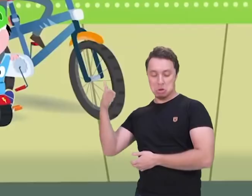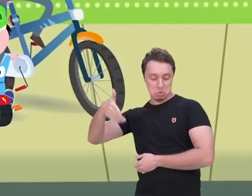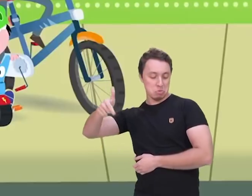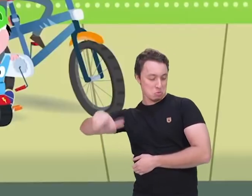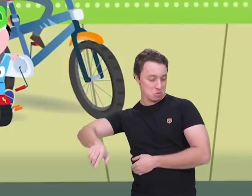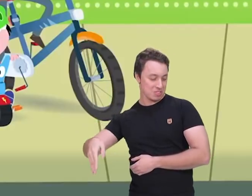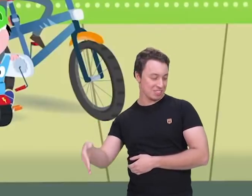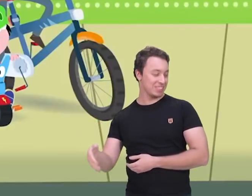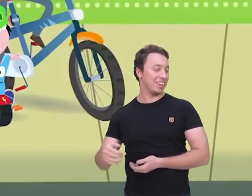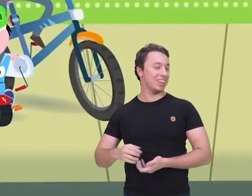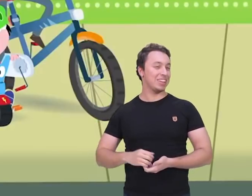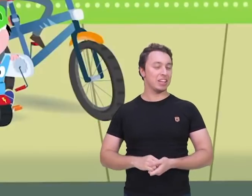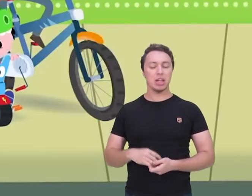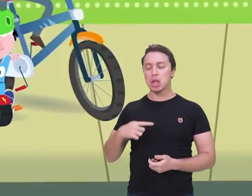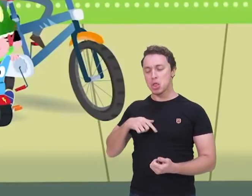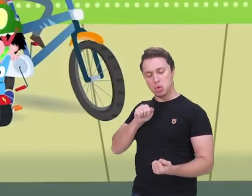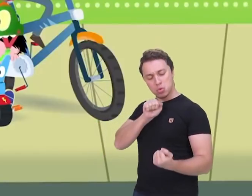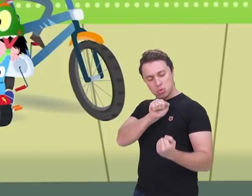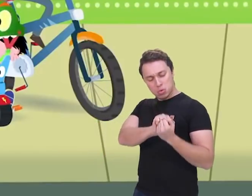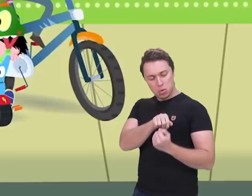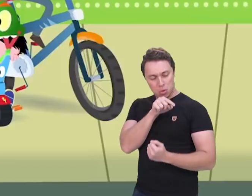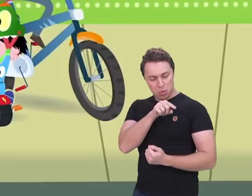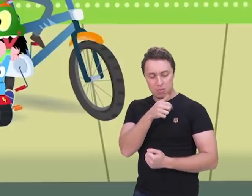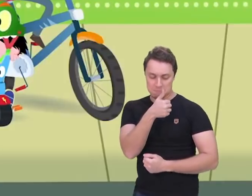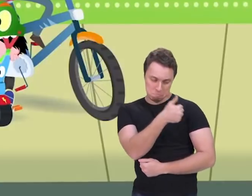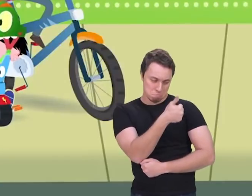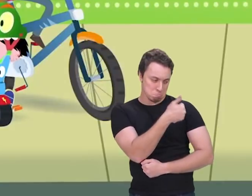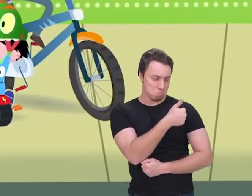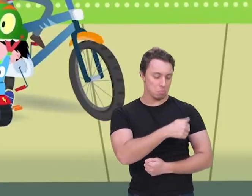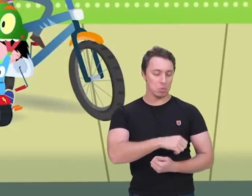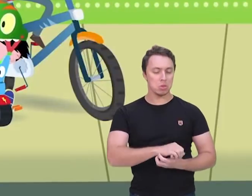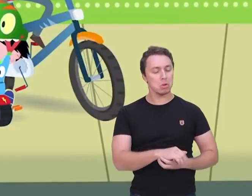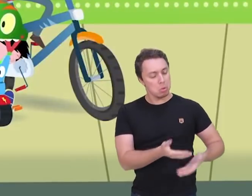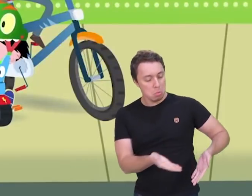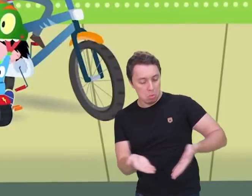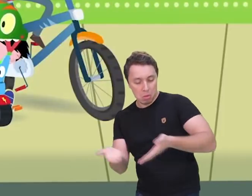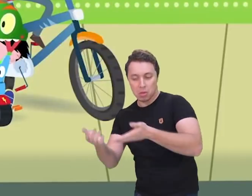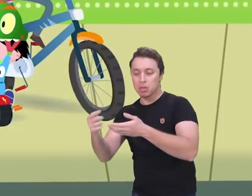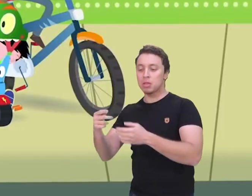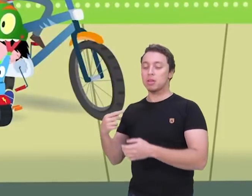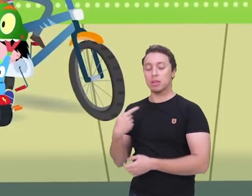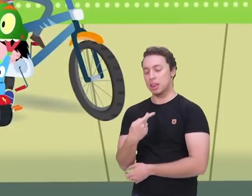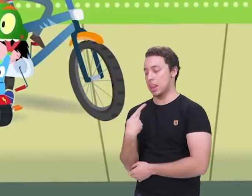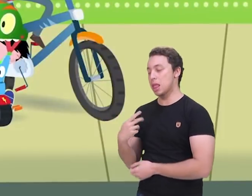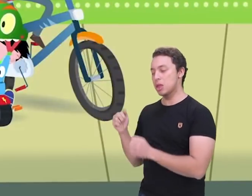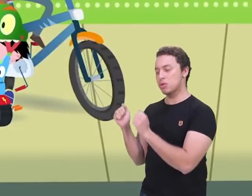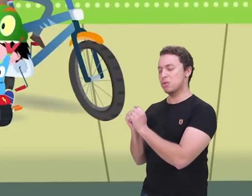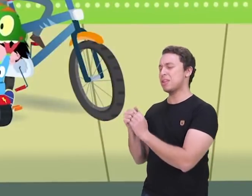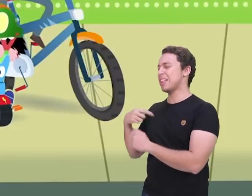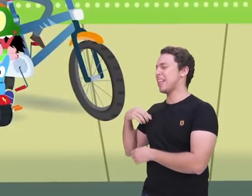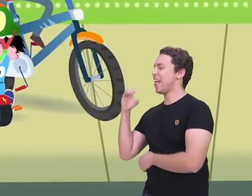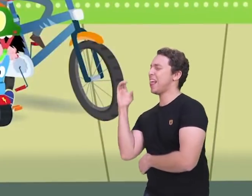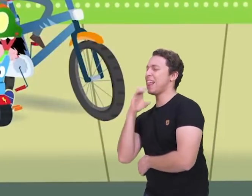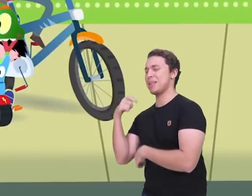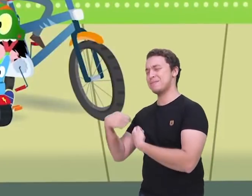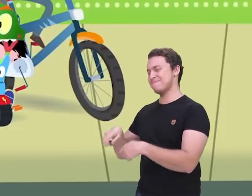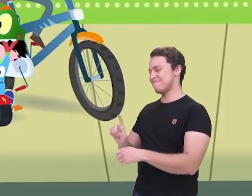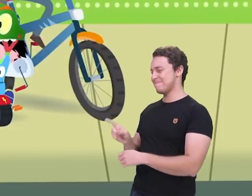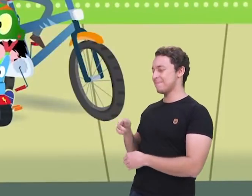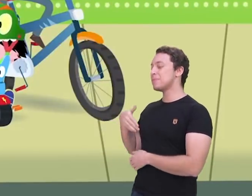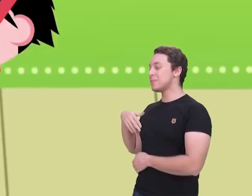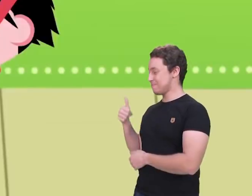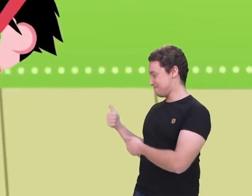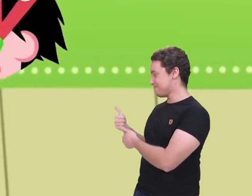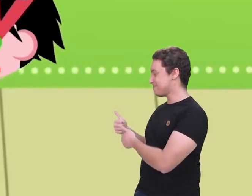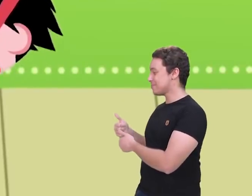cheguei! Eu vou mais devagar com vocês, Júpiter, ok? Pode ir, Luna. Eu e Júpiter não estamos com pressa. Né,